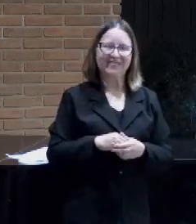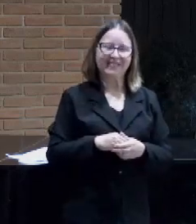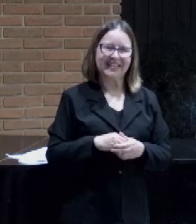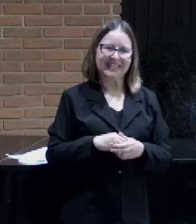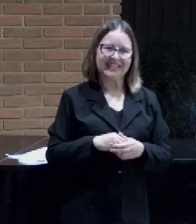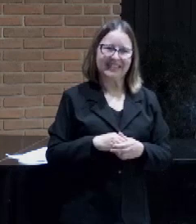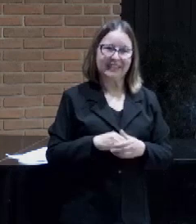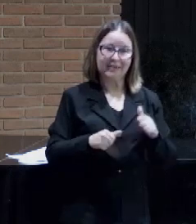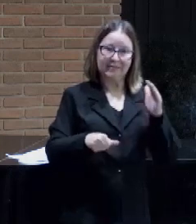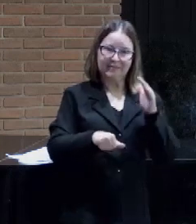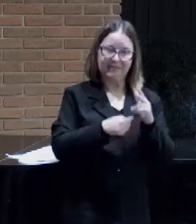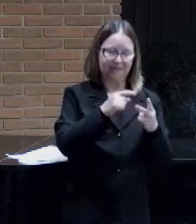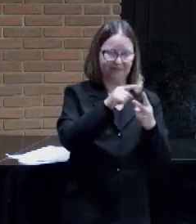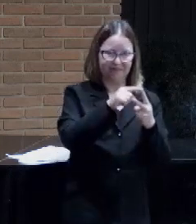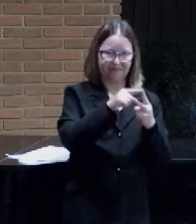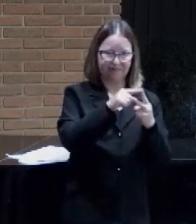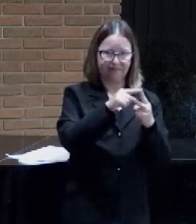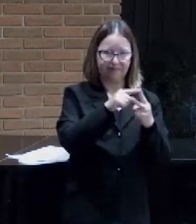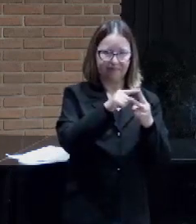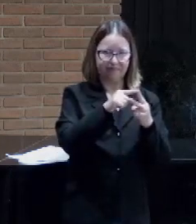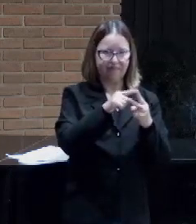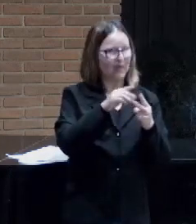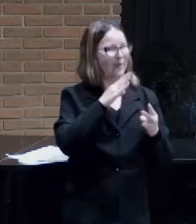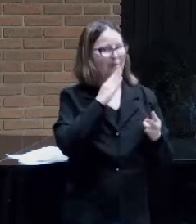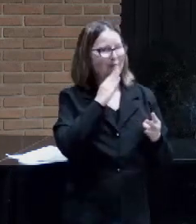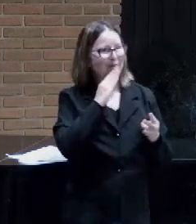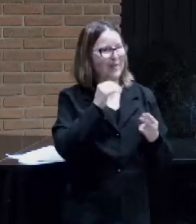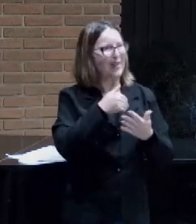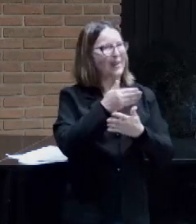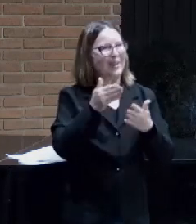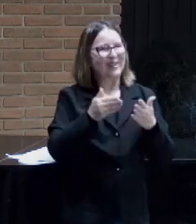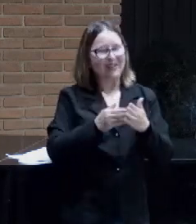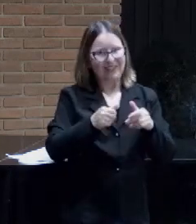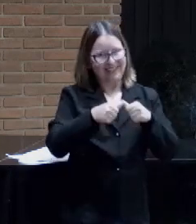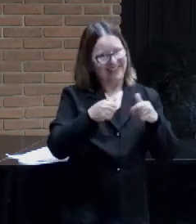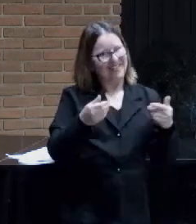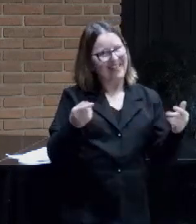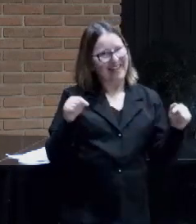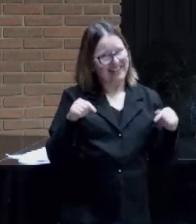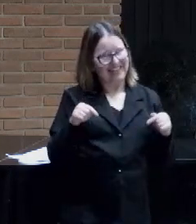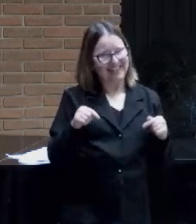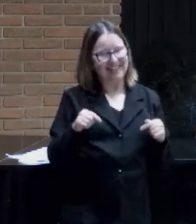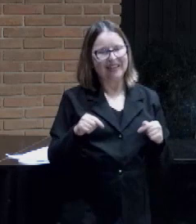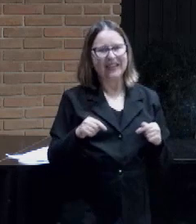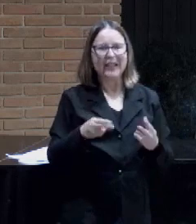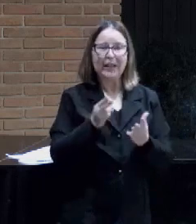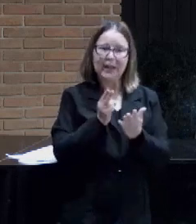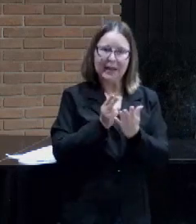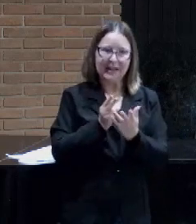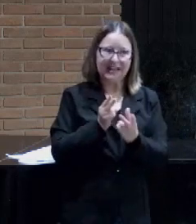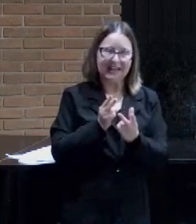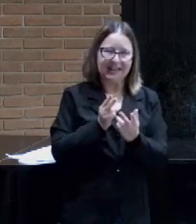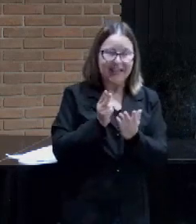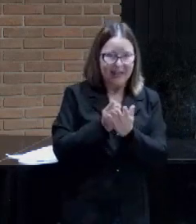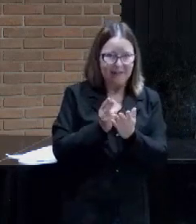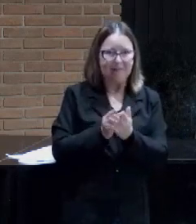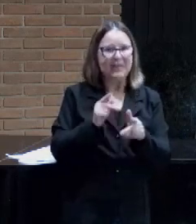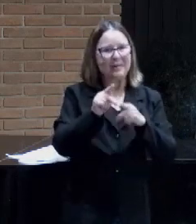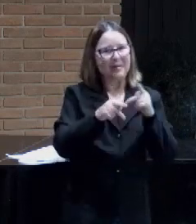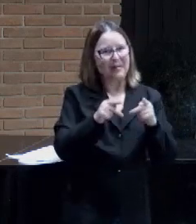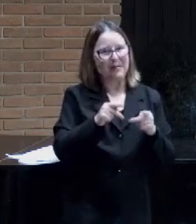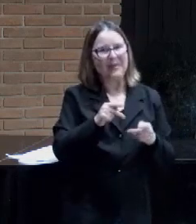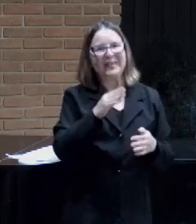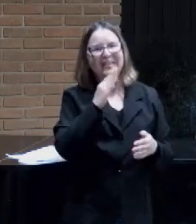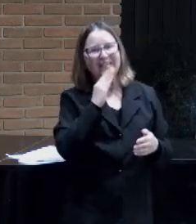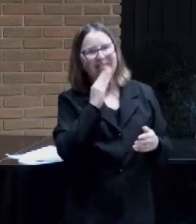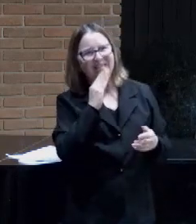A primeira é que eu não conheço todo mundo que está aqui, e até os que conheço, Não sei do coração. Até o meu coração,